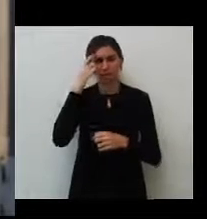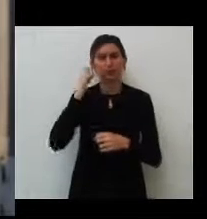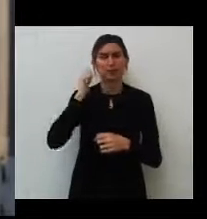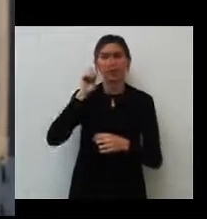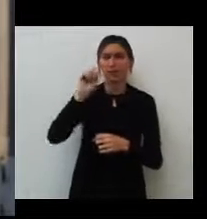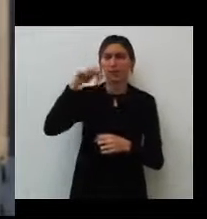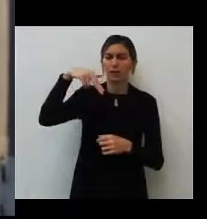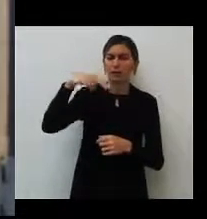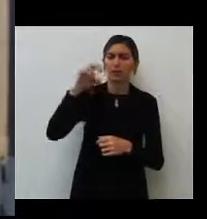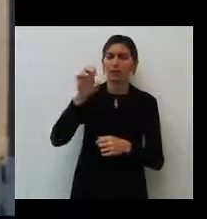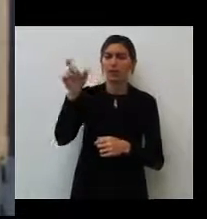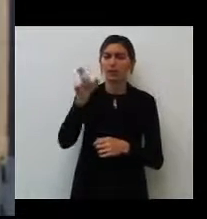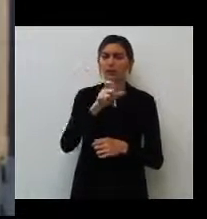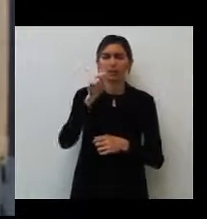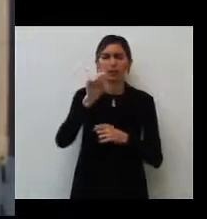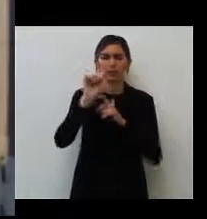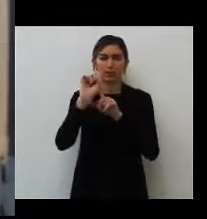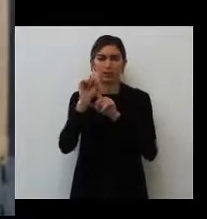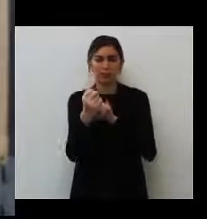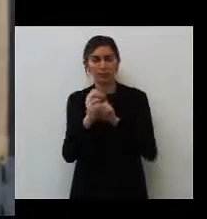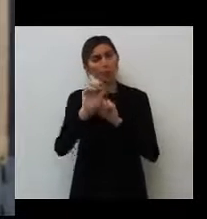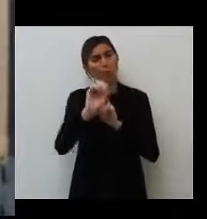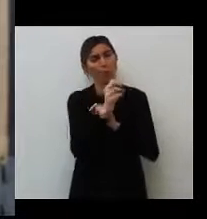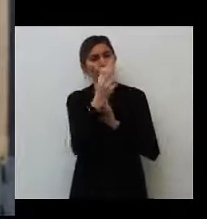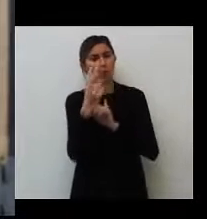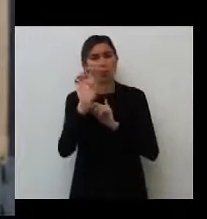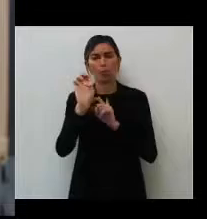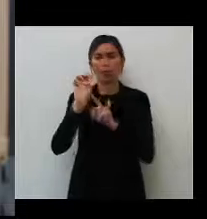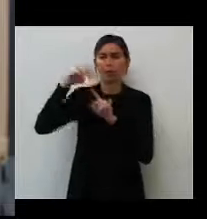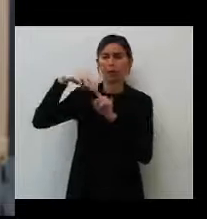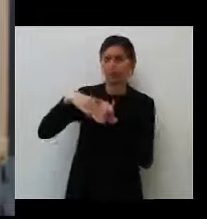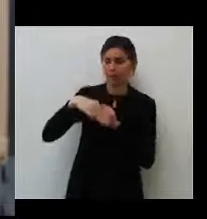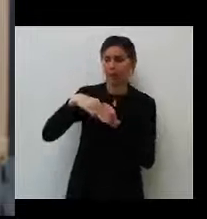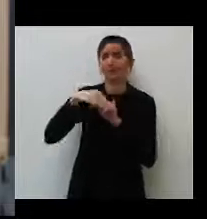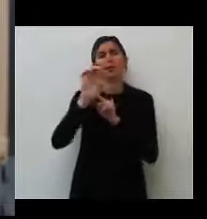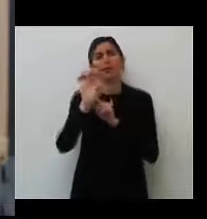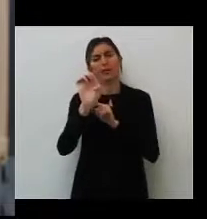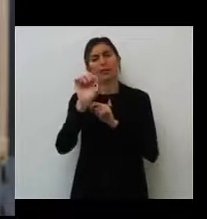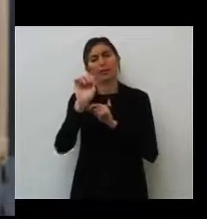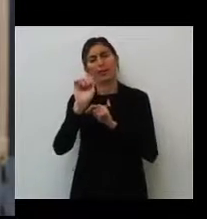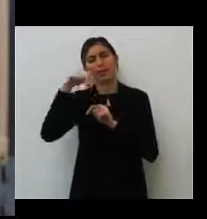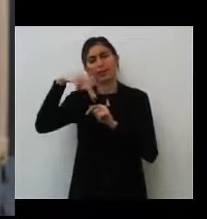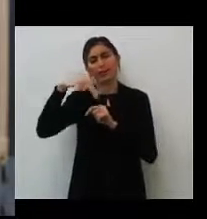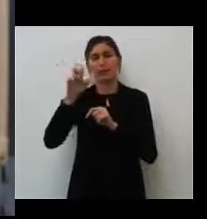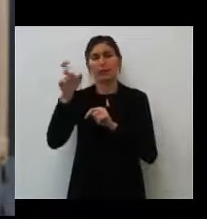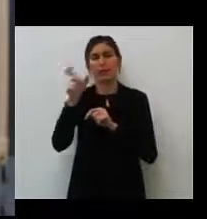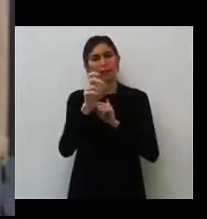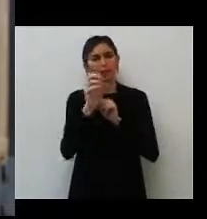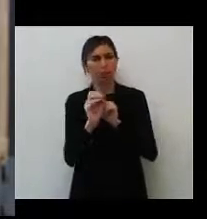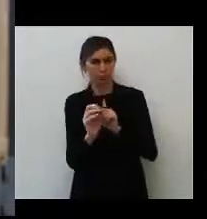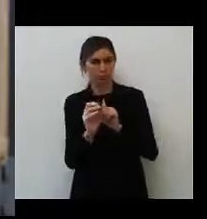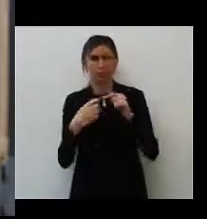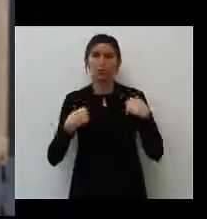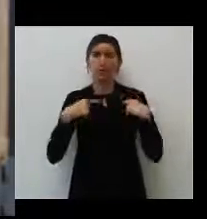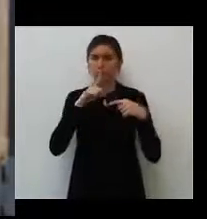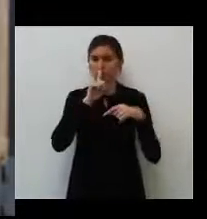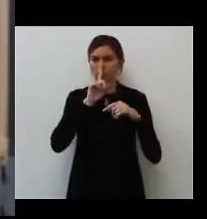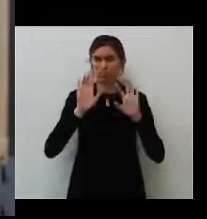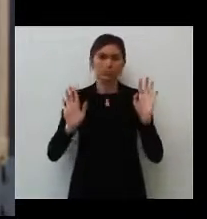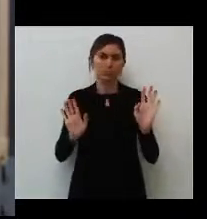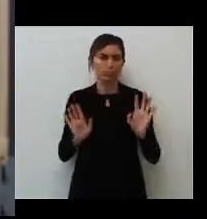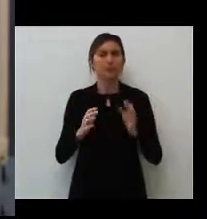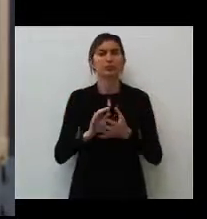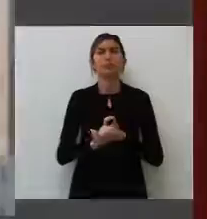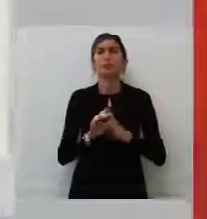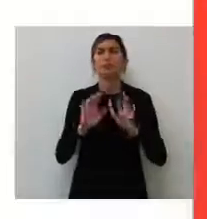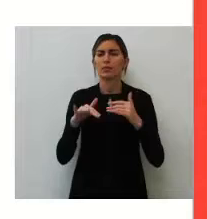anexas ou em anexo se ali tivesse em anexo e o que é larinha minha boca beleza